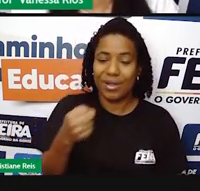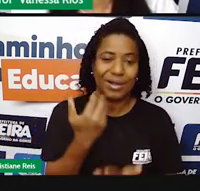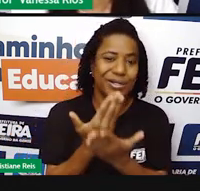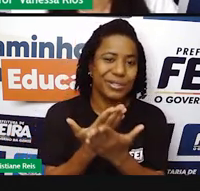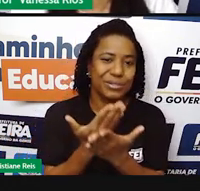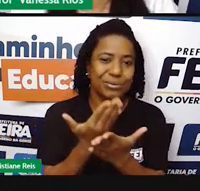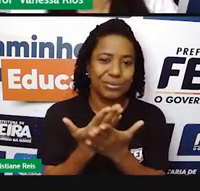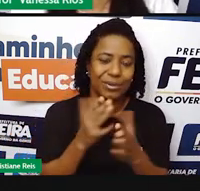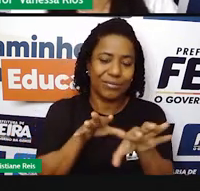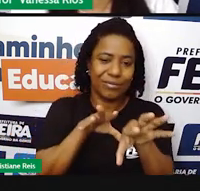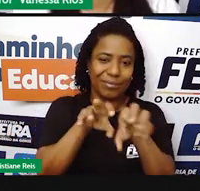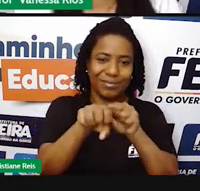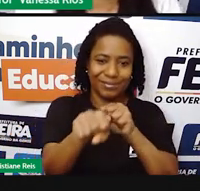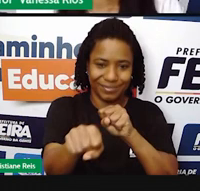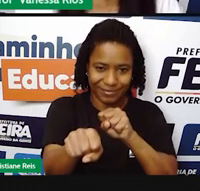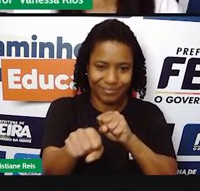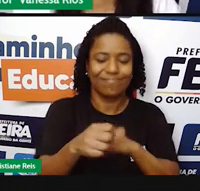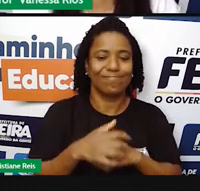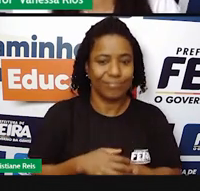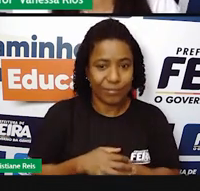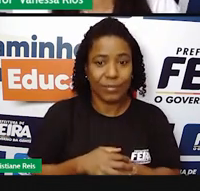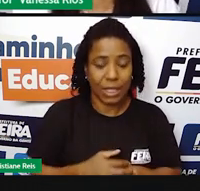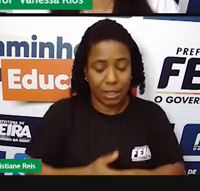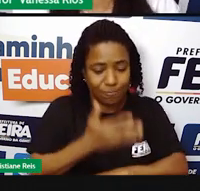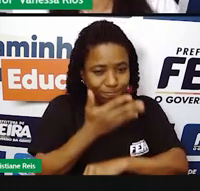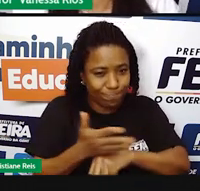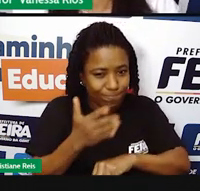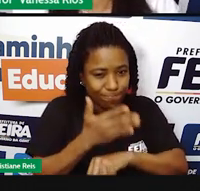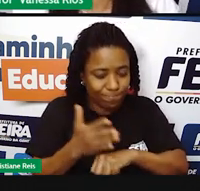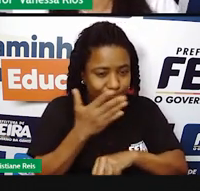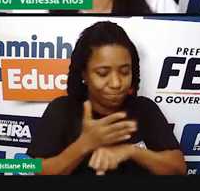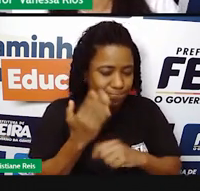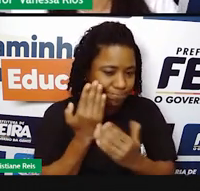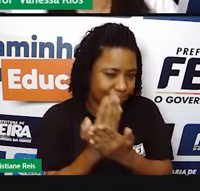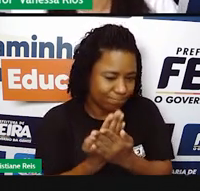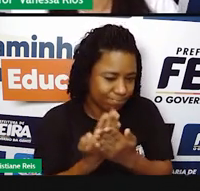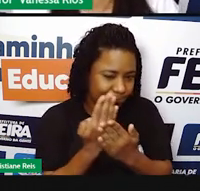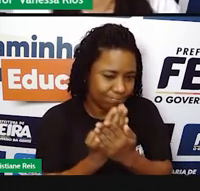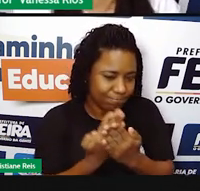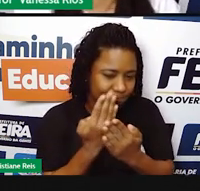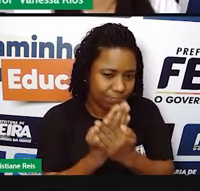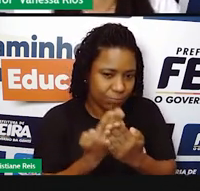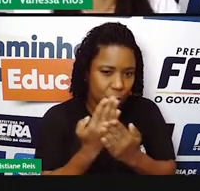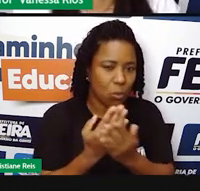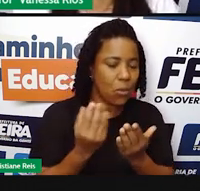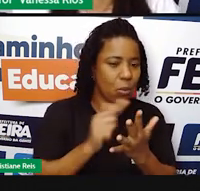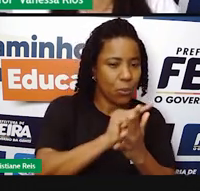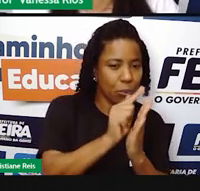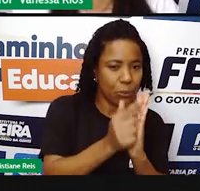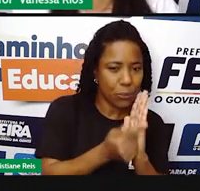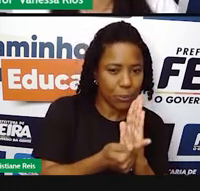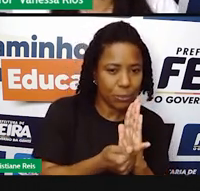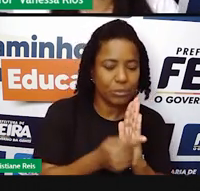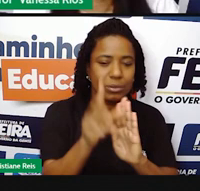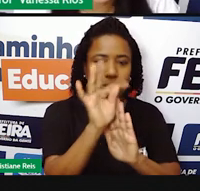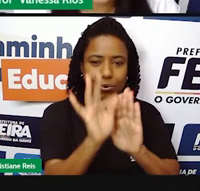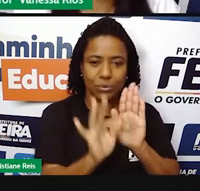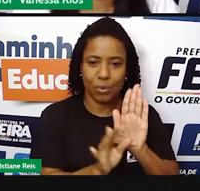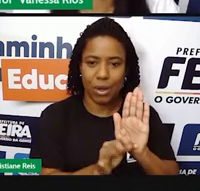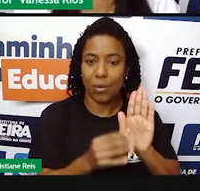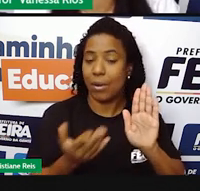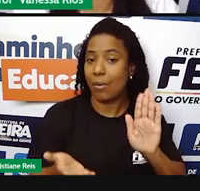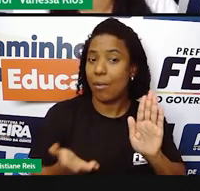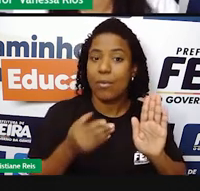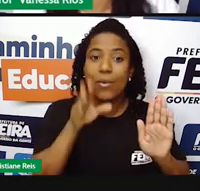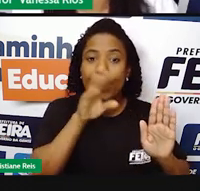e aí se prepara para a produção desse gênero textual, tanto na forma falada, né? Na forma